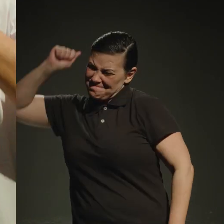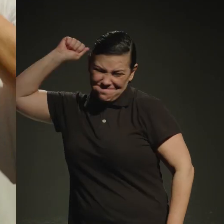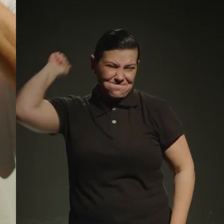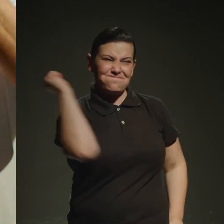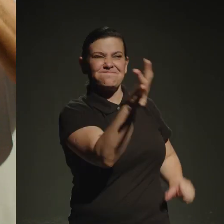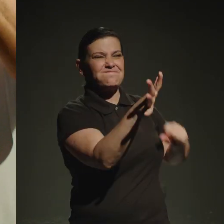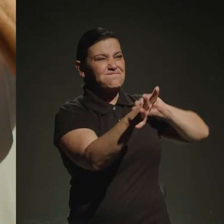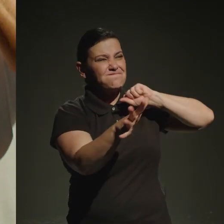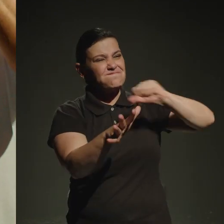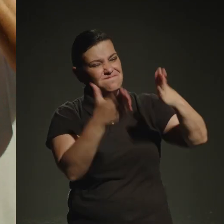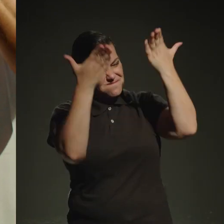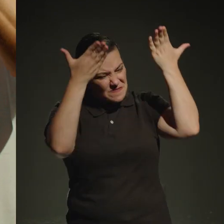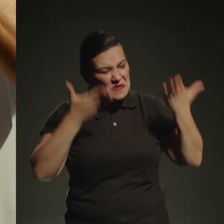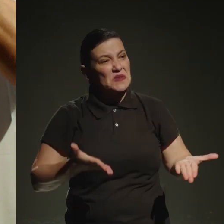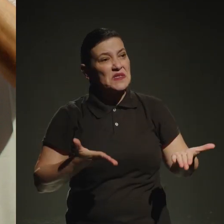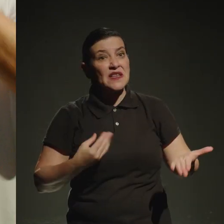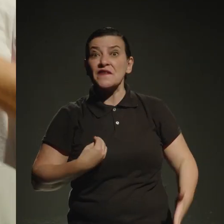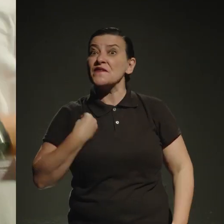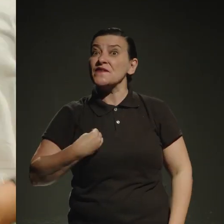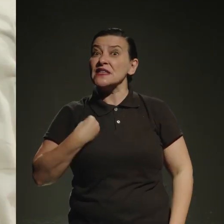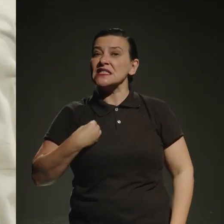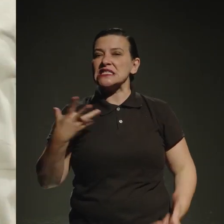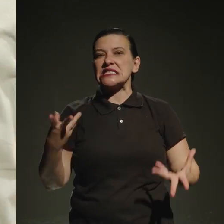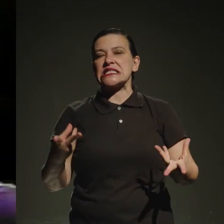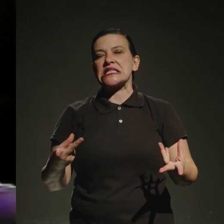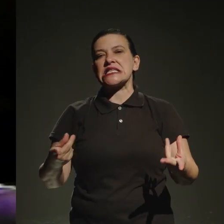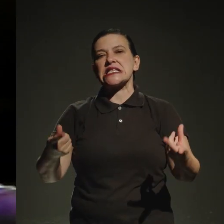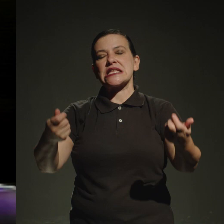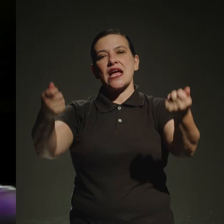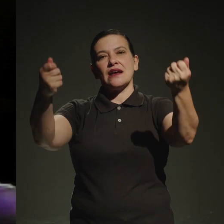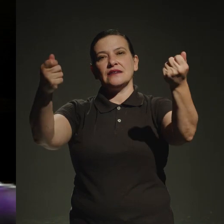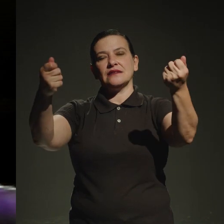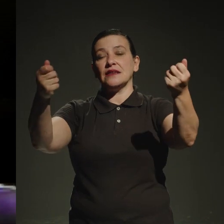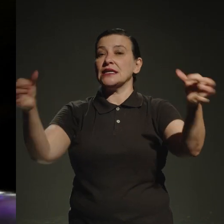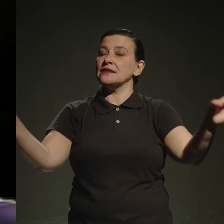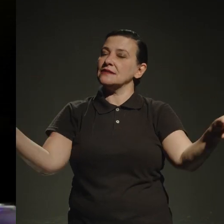Joguem-lhe bosta, que nunca foi nada.